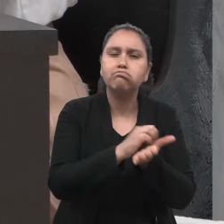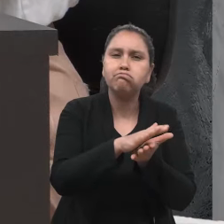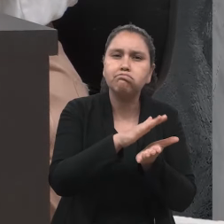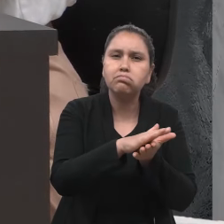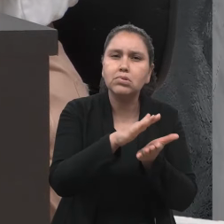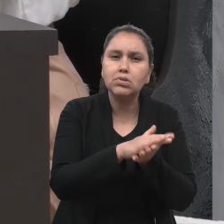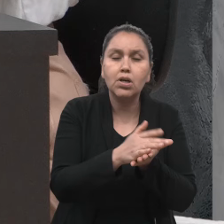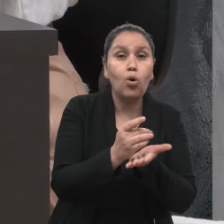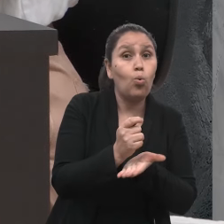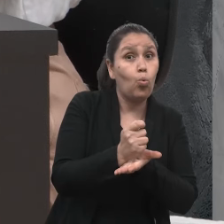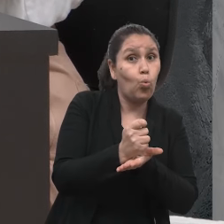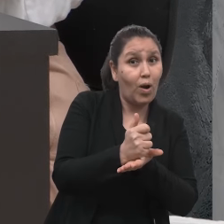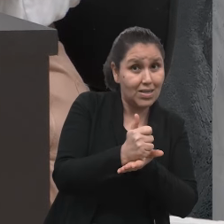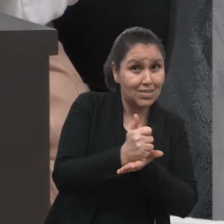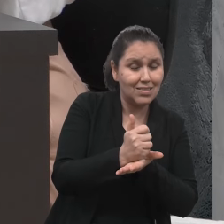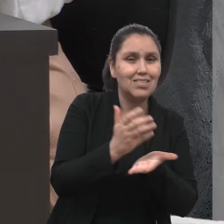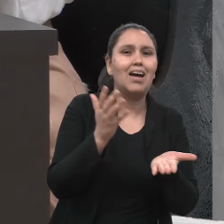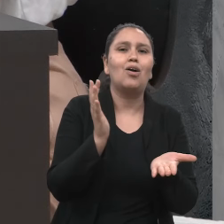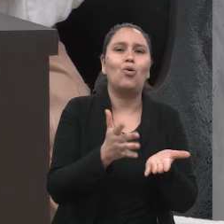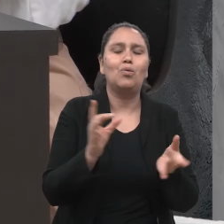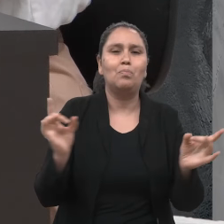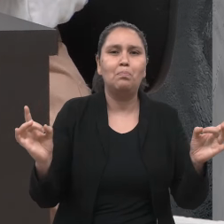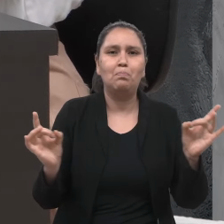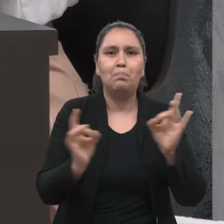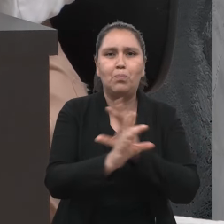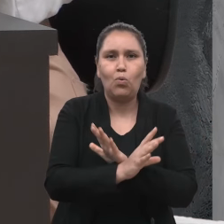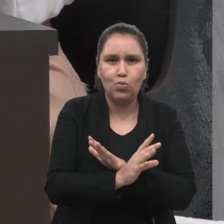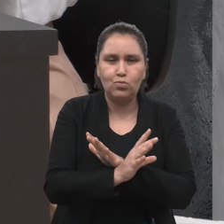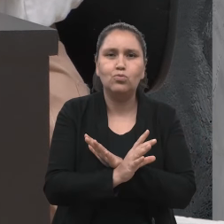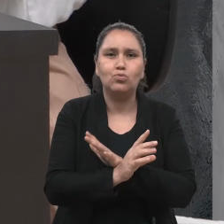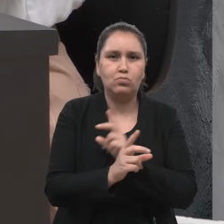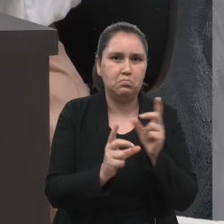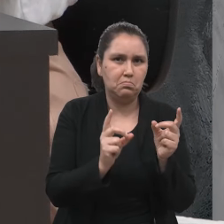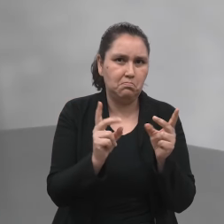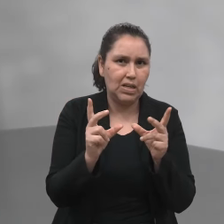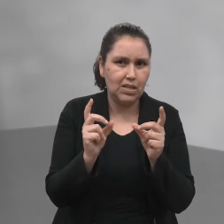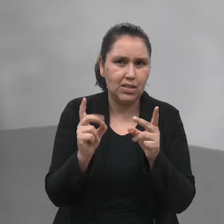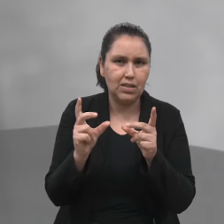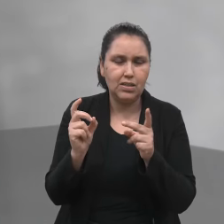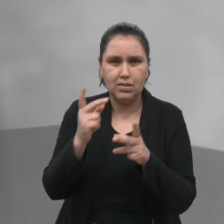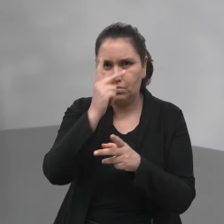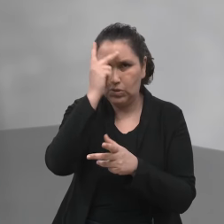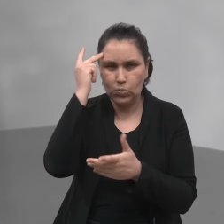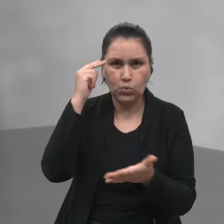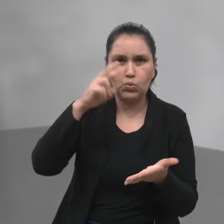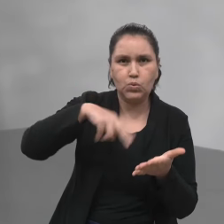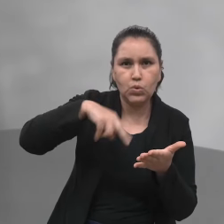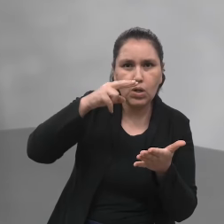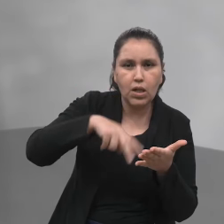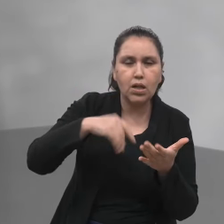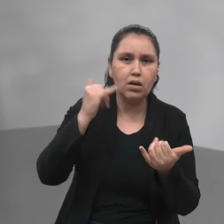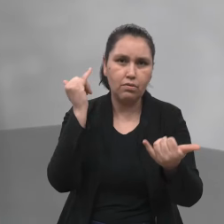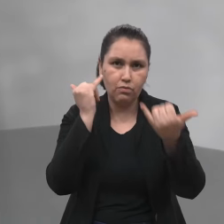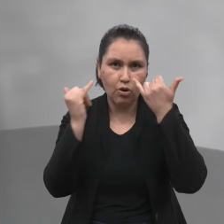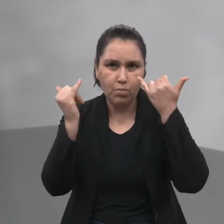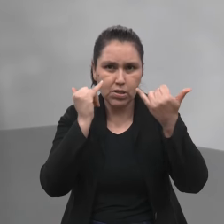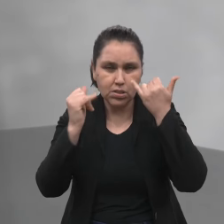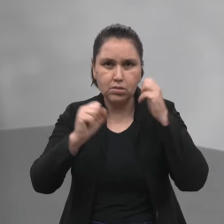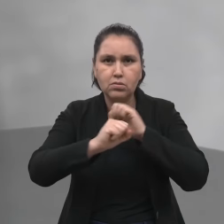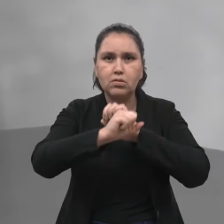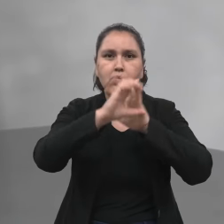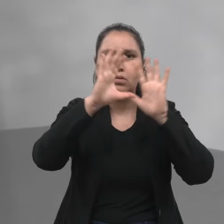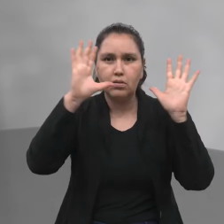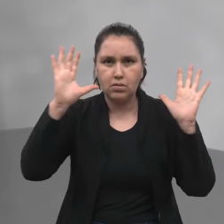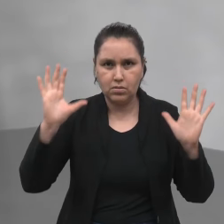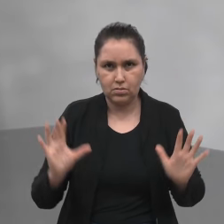em produção ainda, estava quase saindo. E agora ele já está disponível para os leitores, para quem